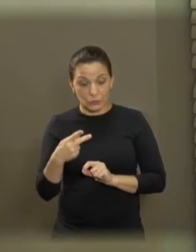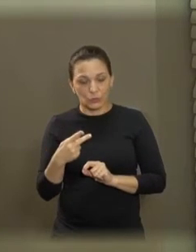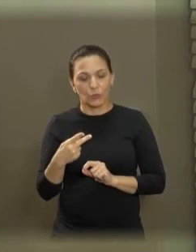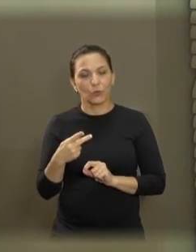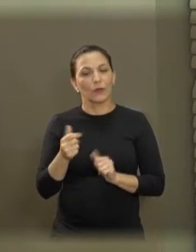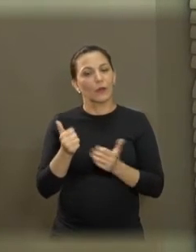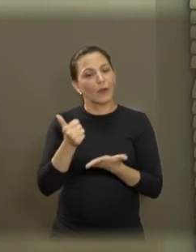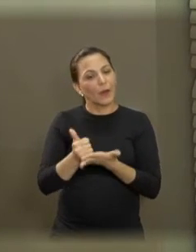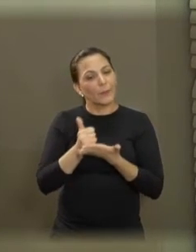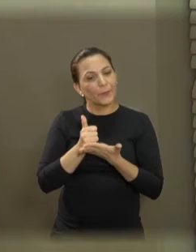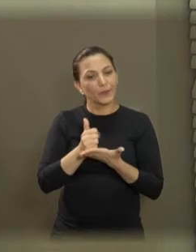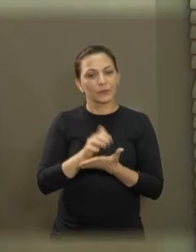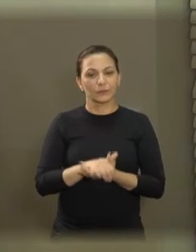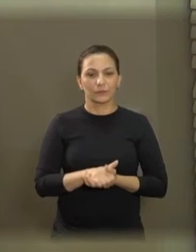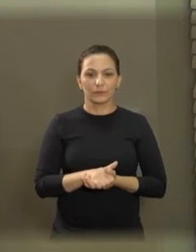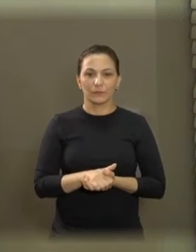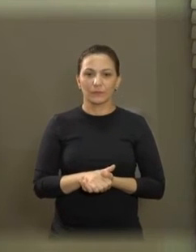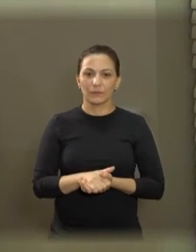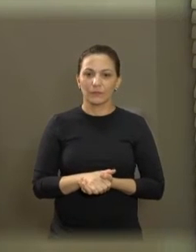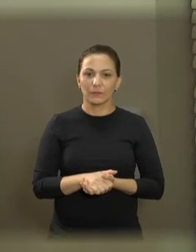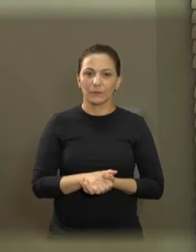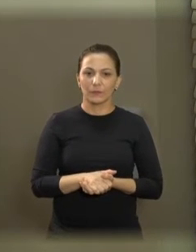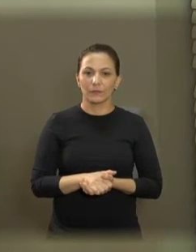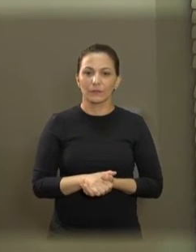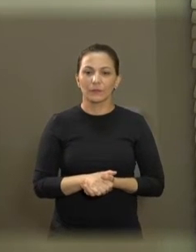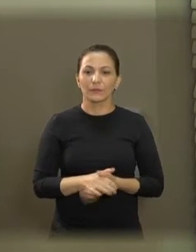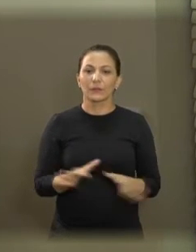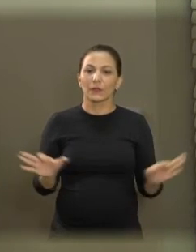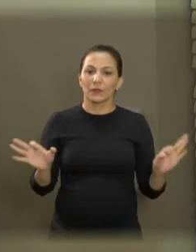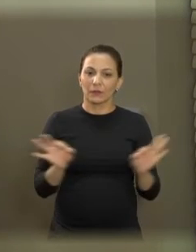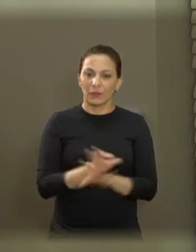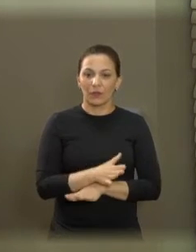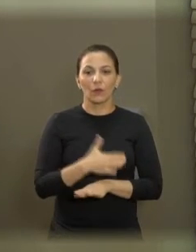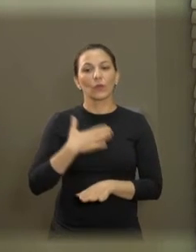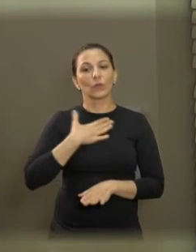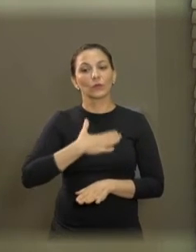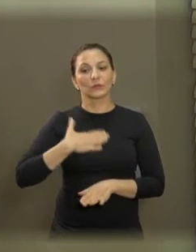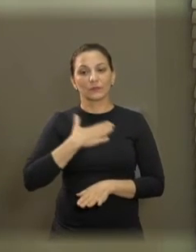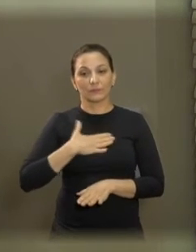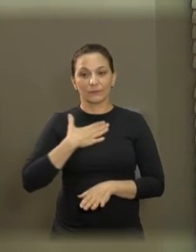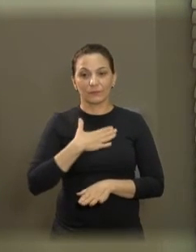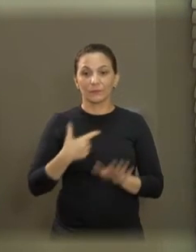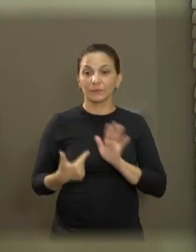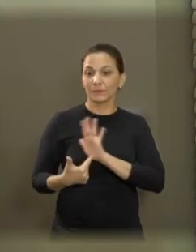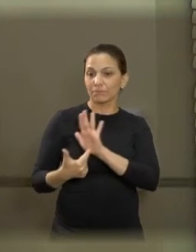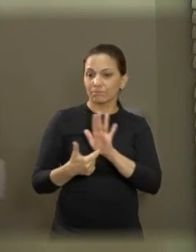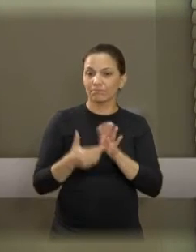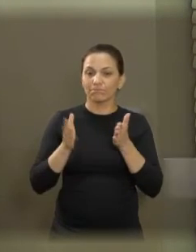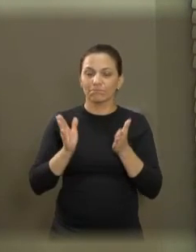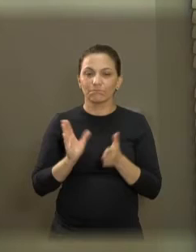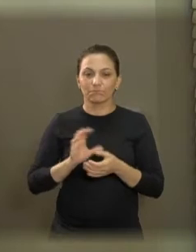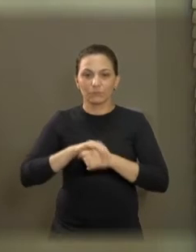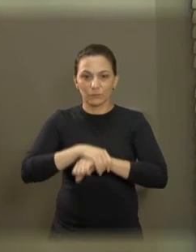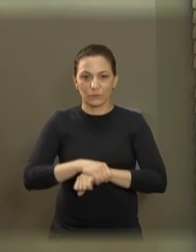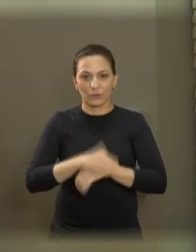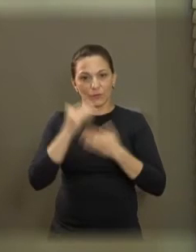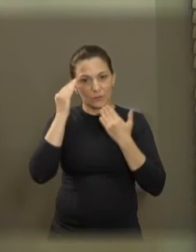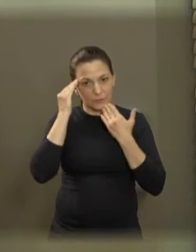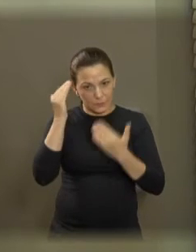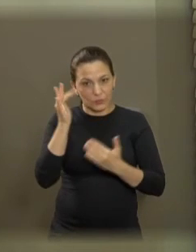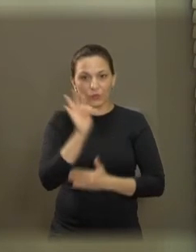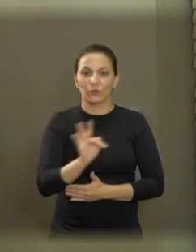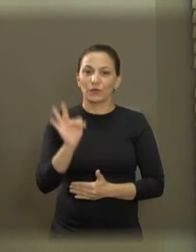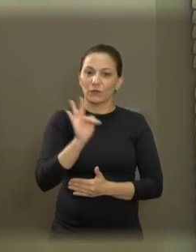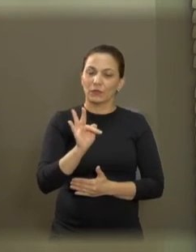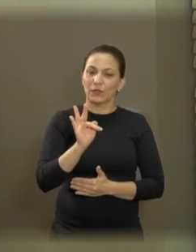Marcos. E, para encerrar, eu gostaria de trazer para você essa noite o agradecimento da Faculdade de